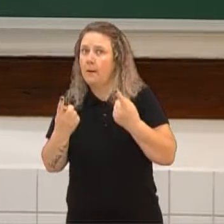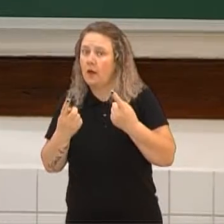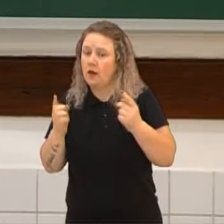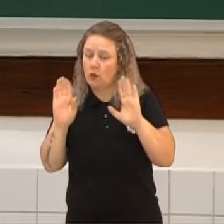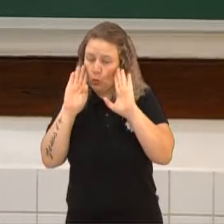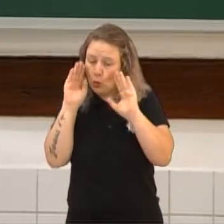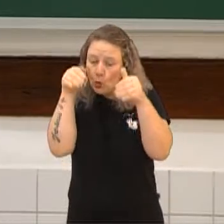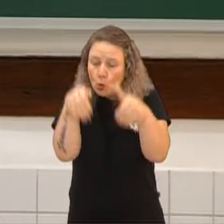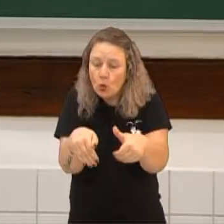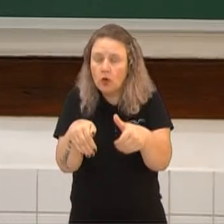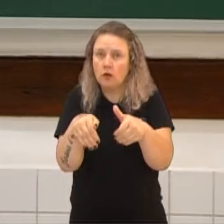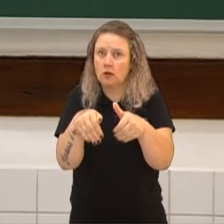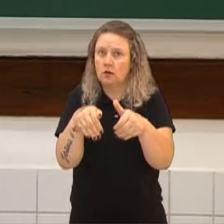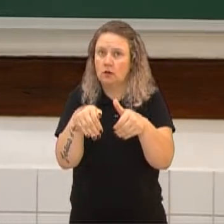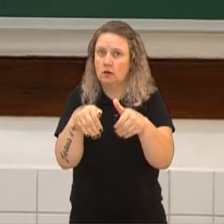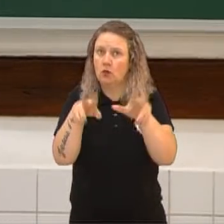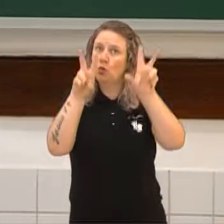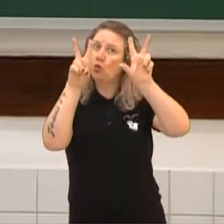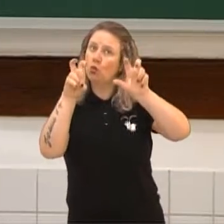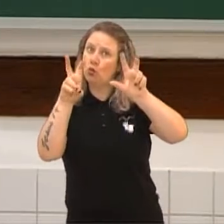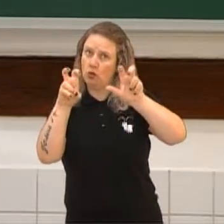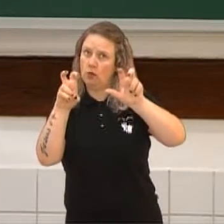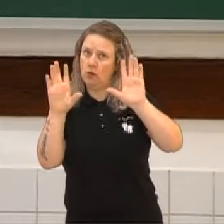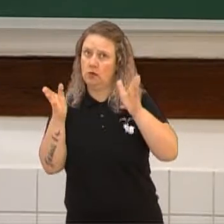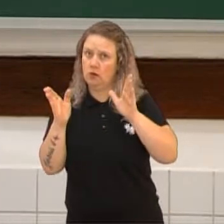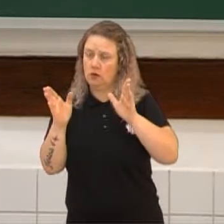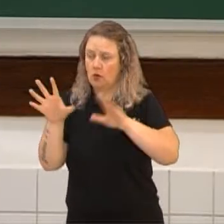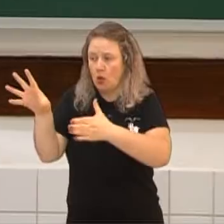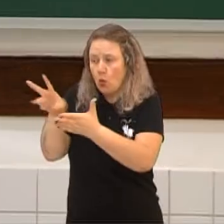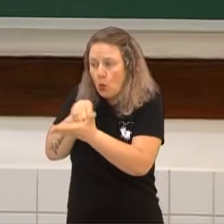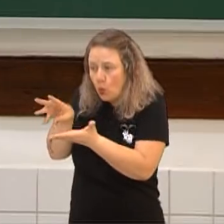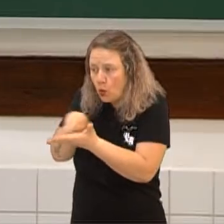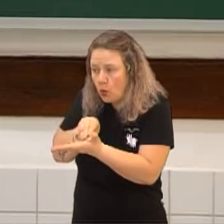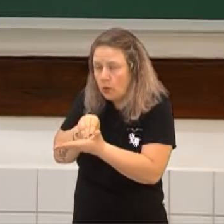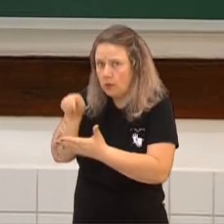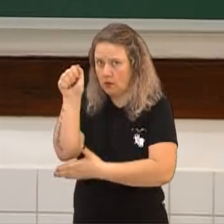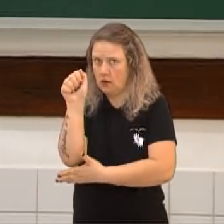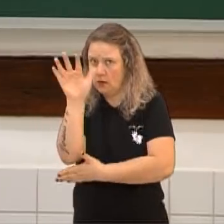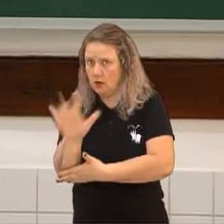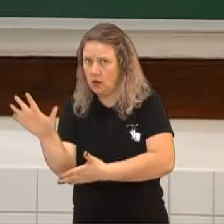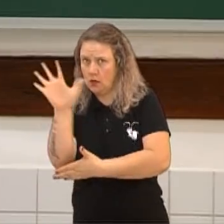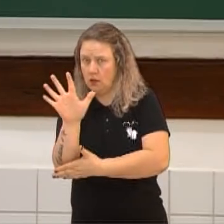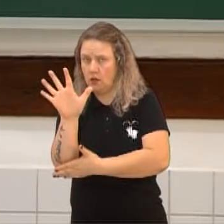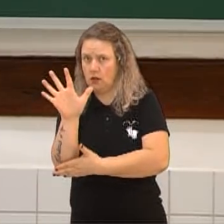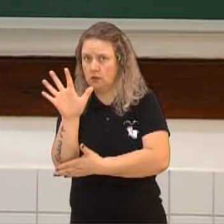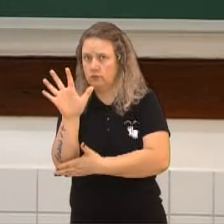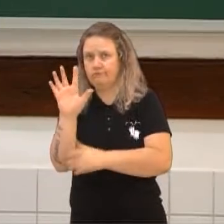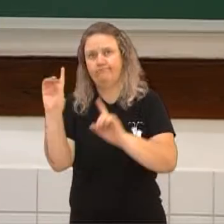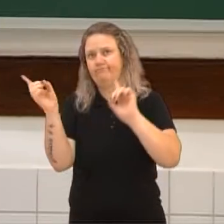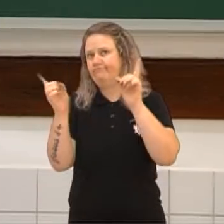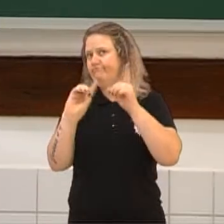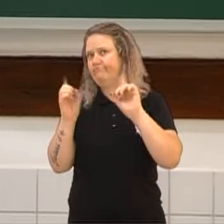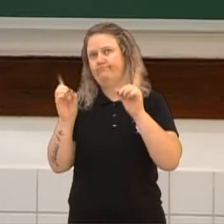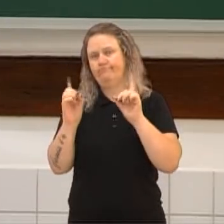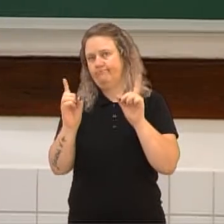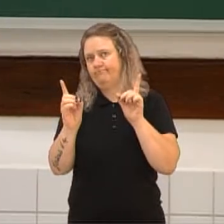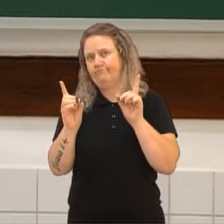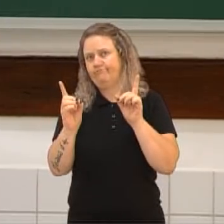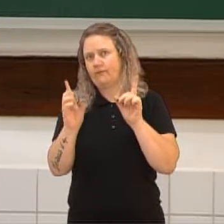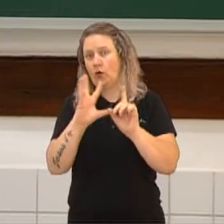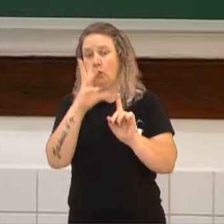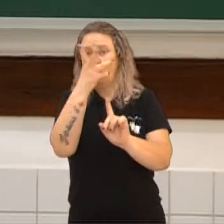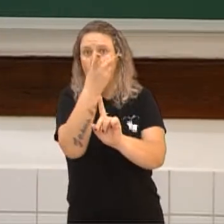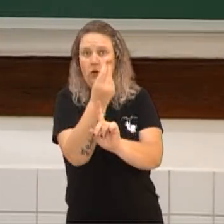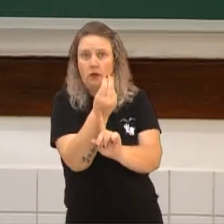aqui pegar e, deles, na verdade, lá da arte armorial, fazer uma reprodução dessa